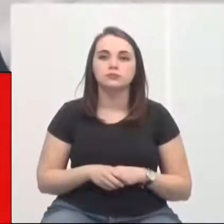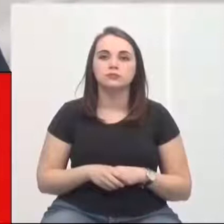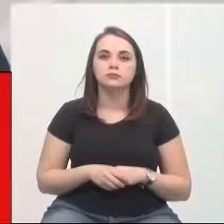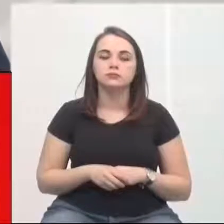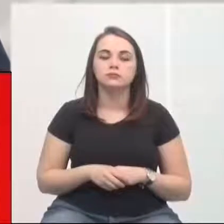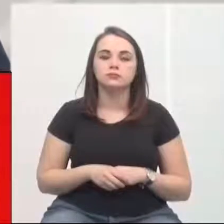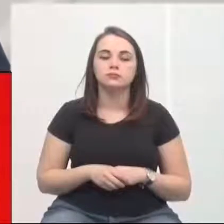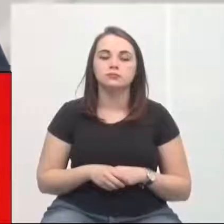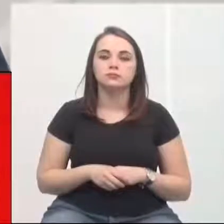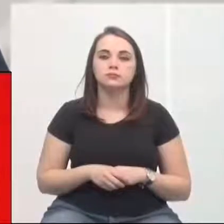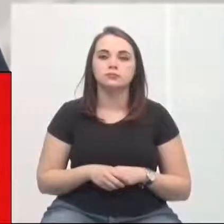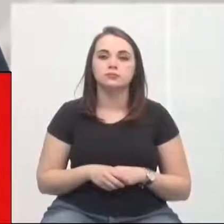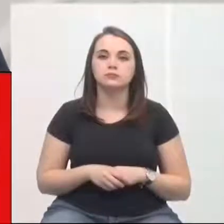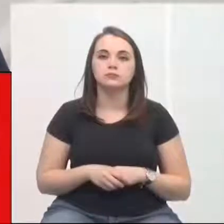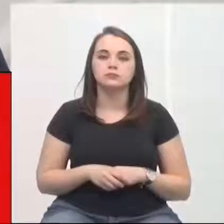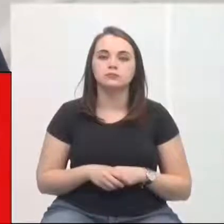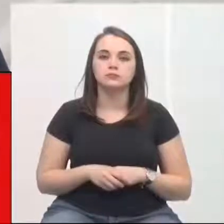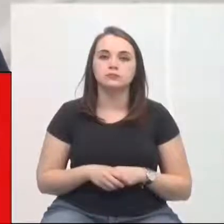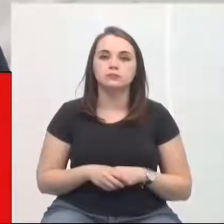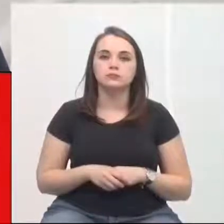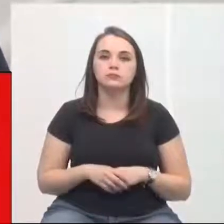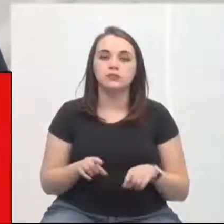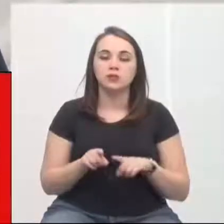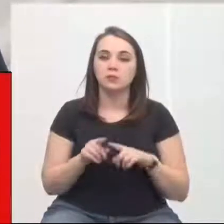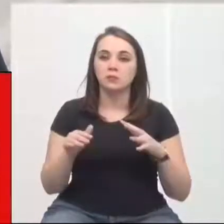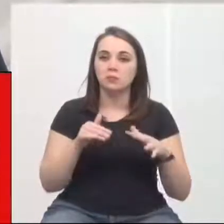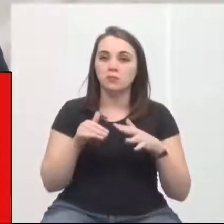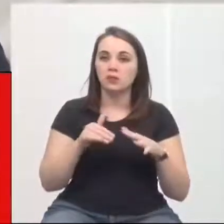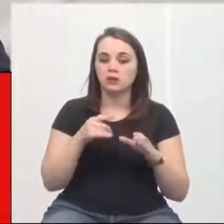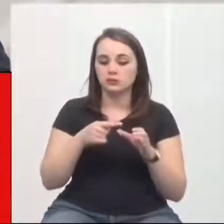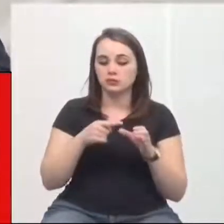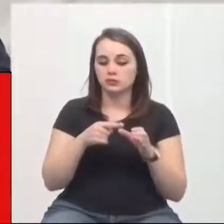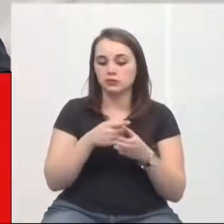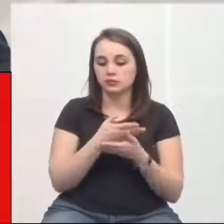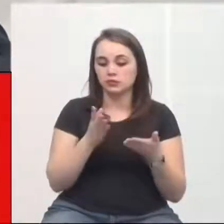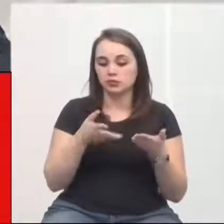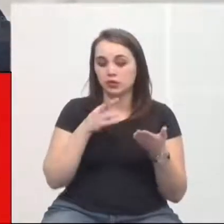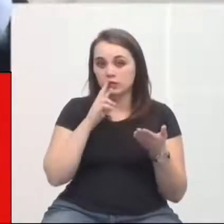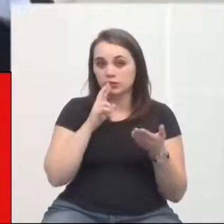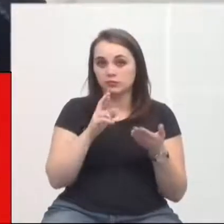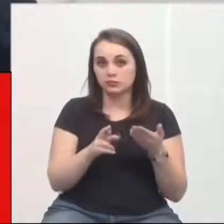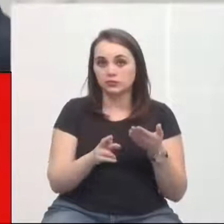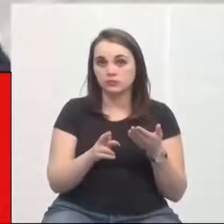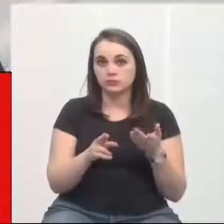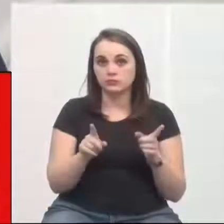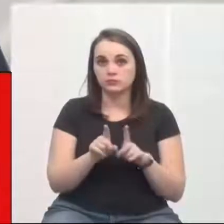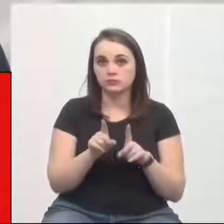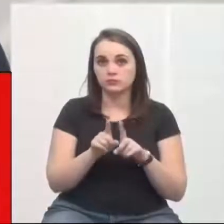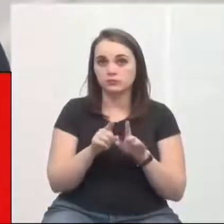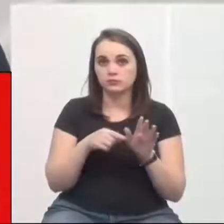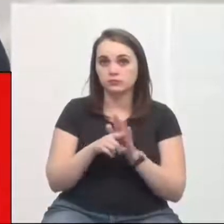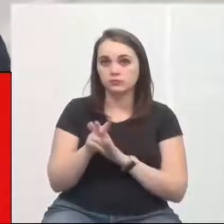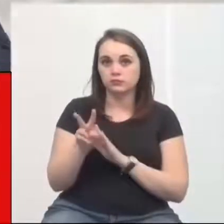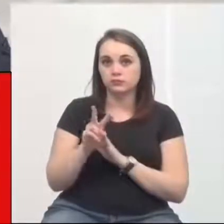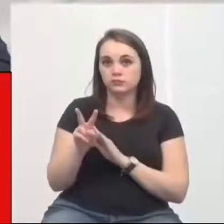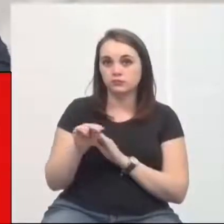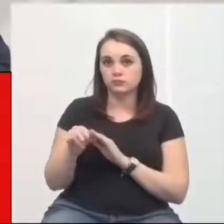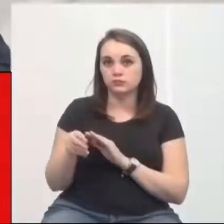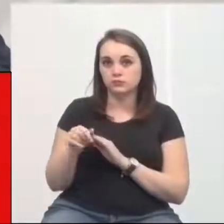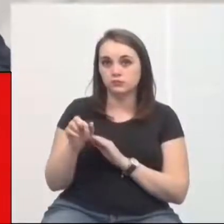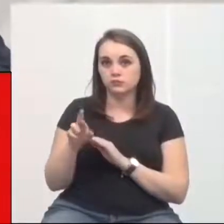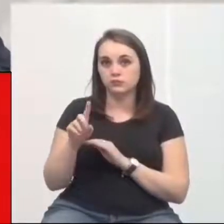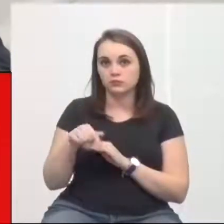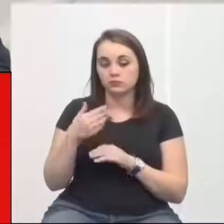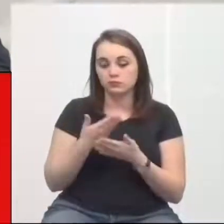cidade. O Zário falou da mobilidade urbana, né? Eu acho que isso, já respondendo também a pergunta do vereador Jair, é o estudo